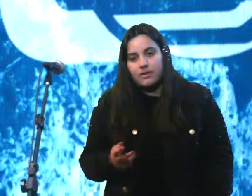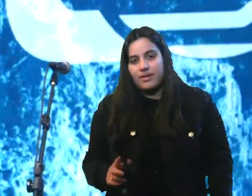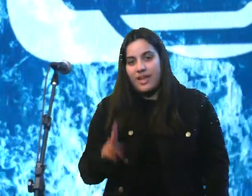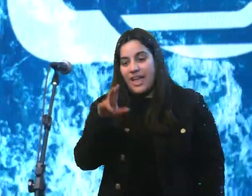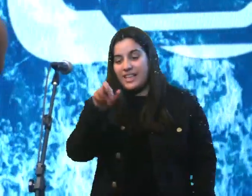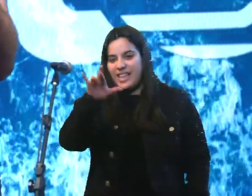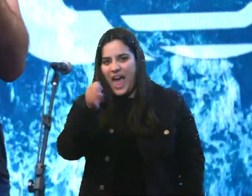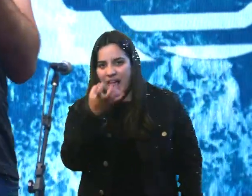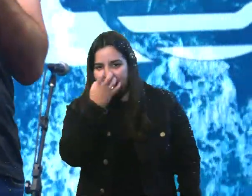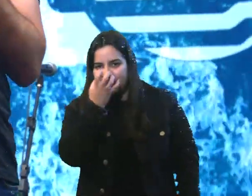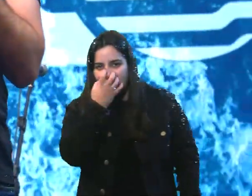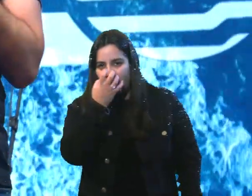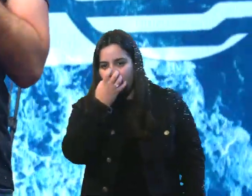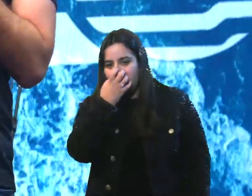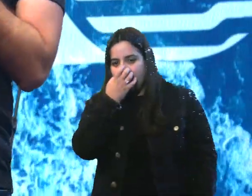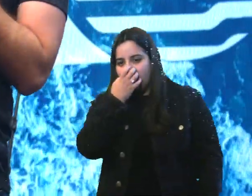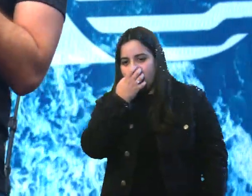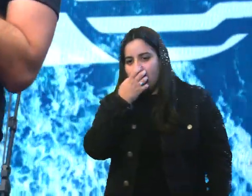lado.